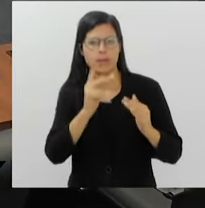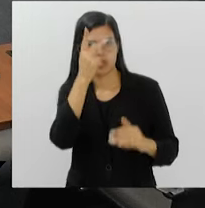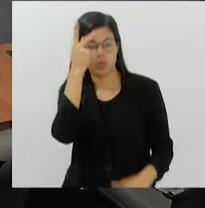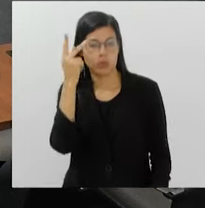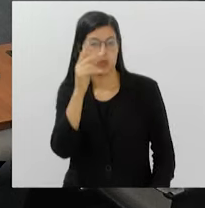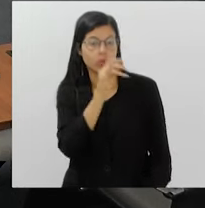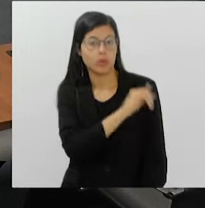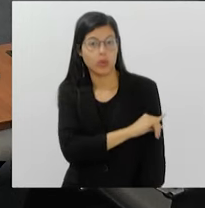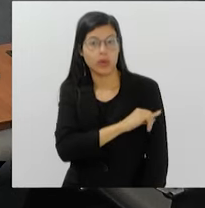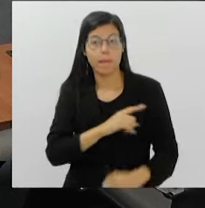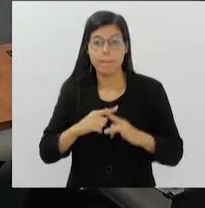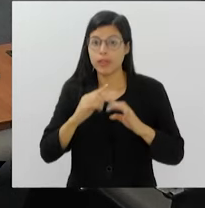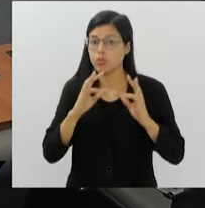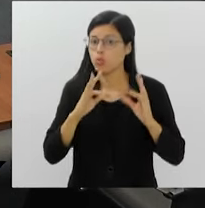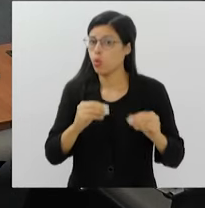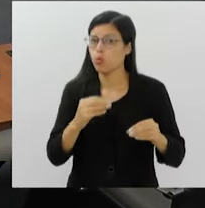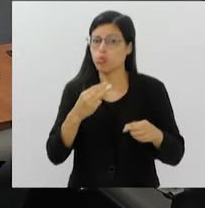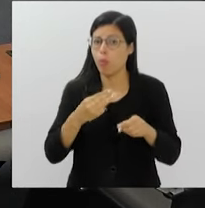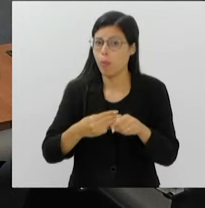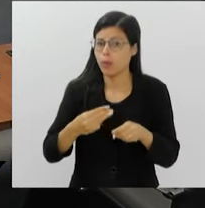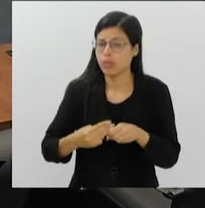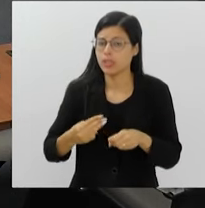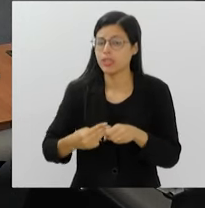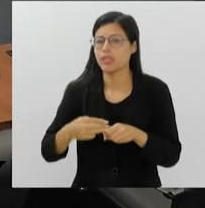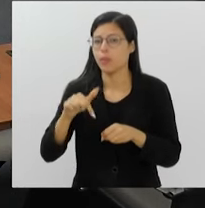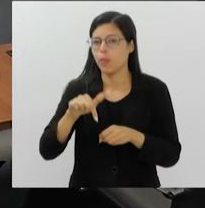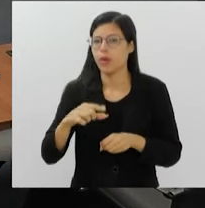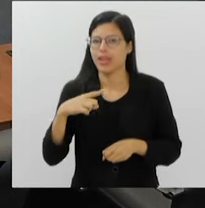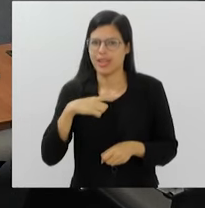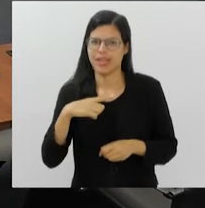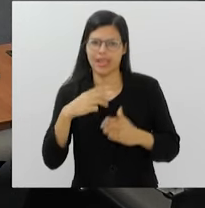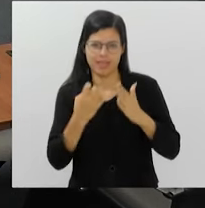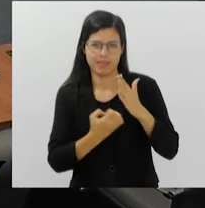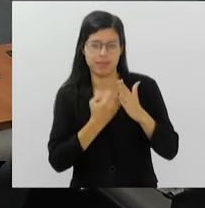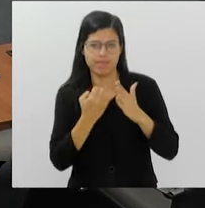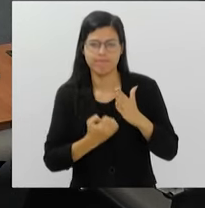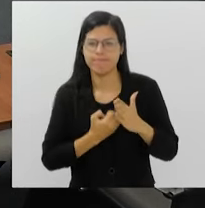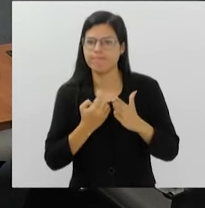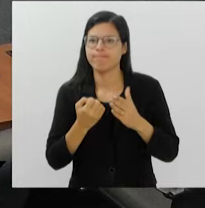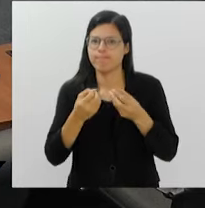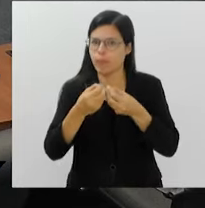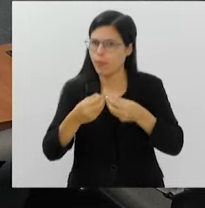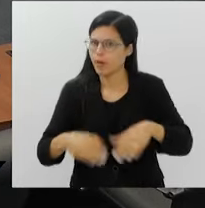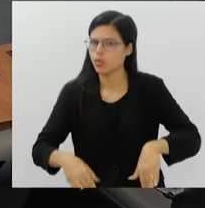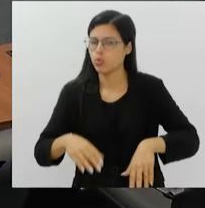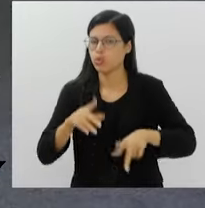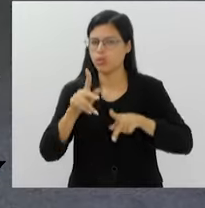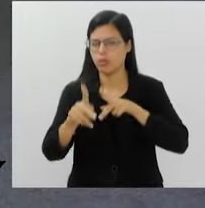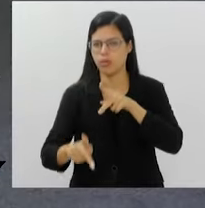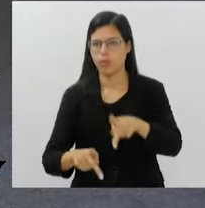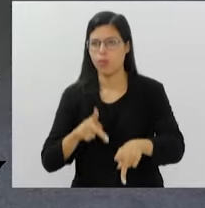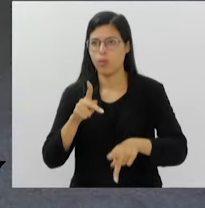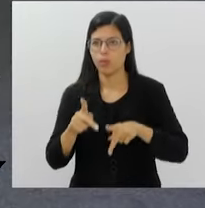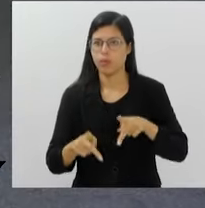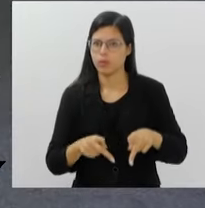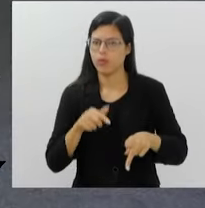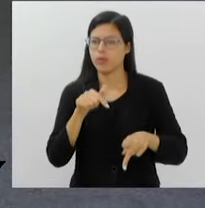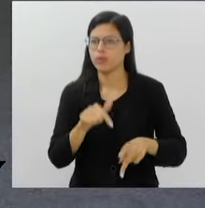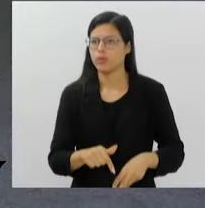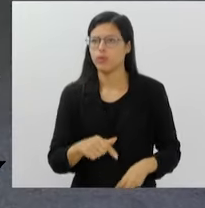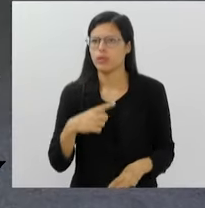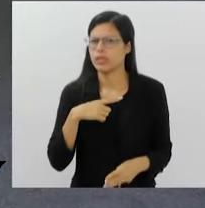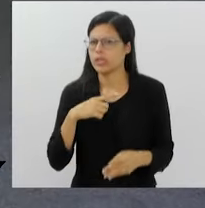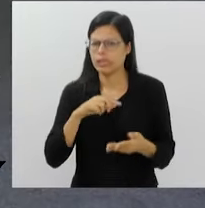a qual essa empresa presta serviço têm sido descaso total para com a população. E as reclamações são de diversos gêneros, presidente. Diversos